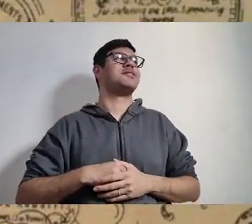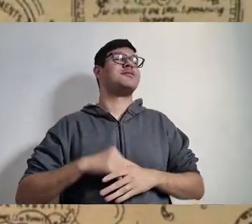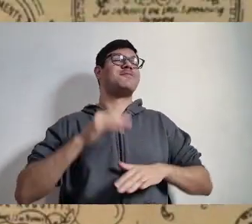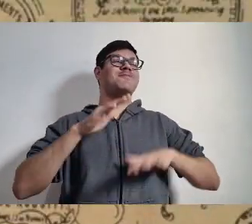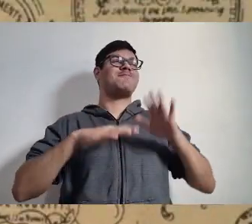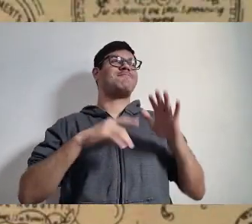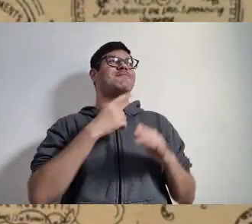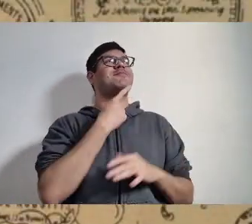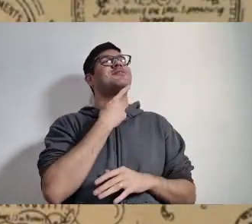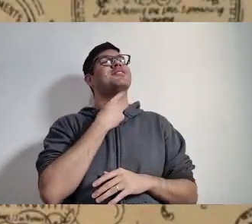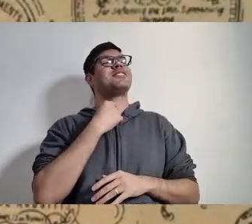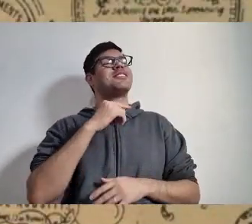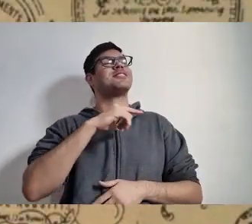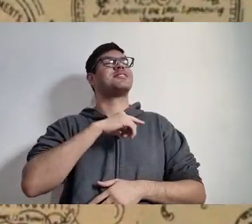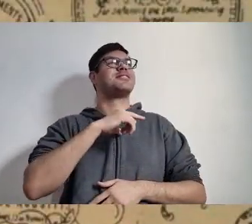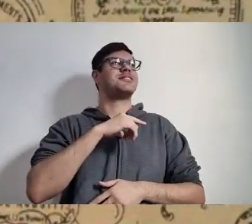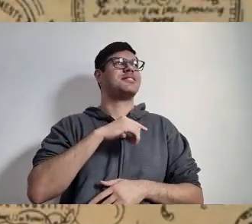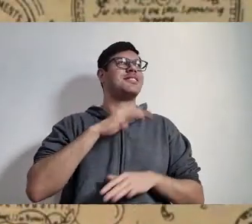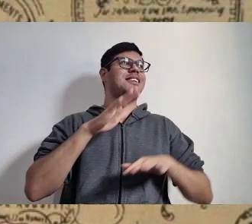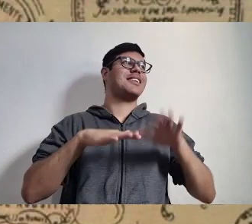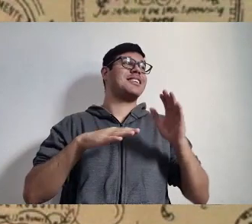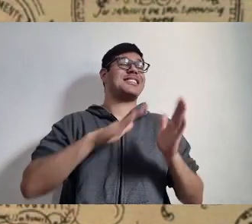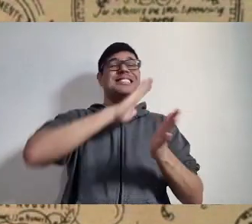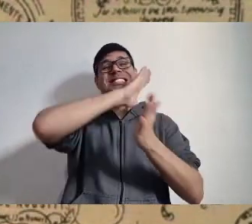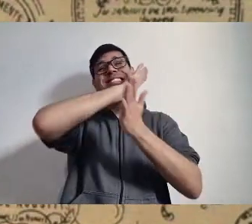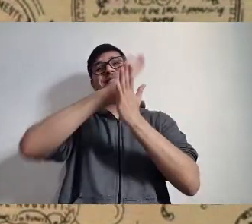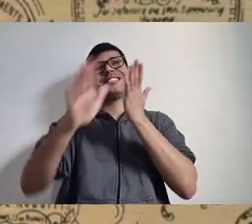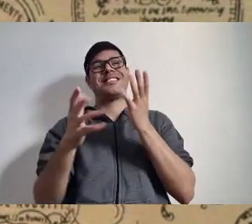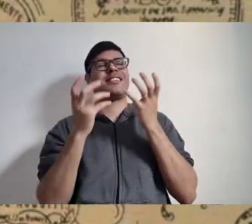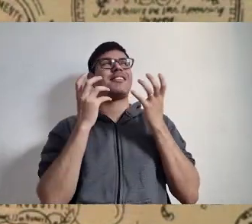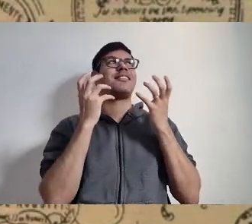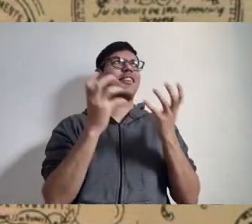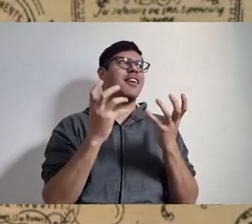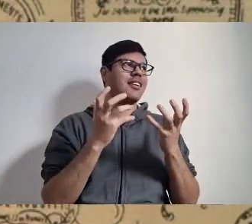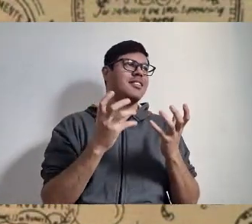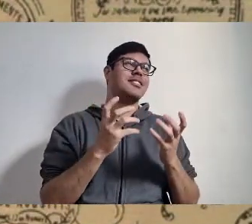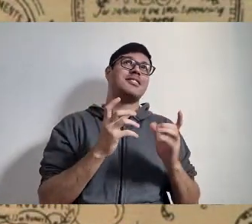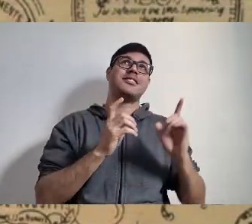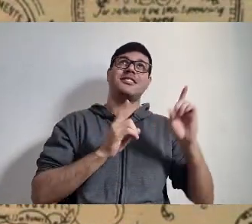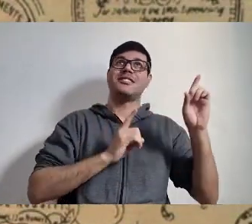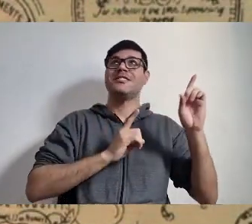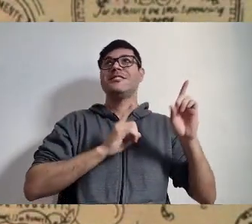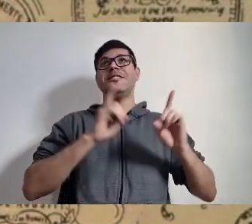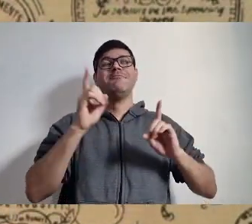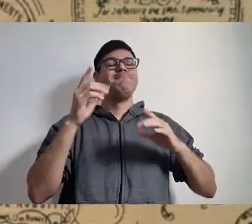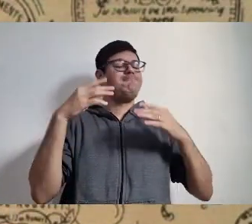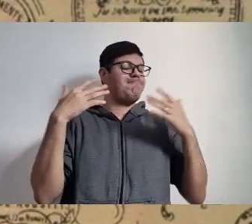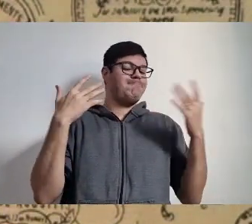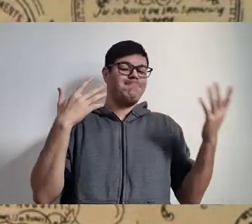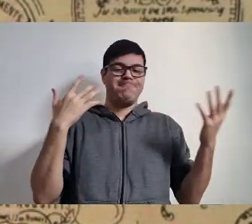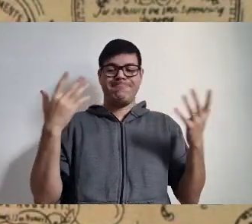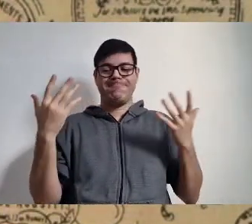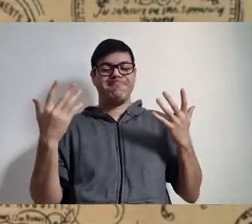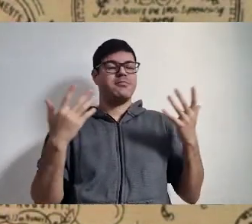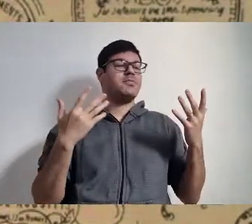vontade e tem dias que você fala assim, eu quero ir embora daqui, né? Porque é complexo a situação. Mas assim,